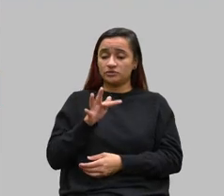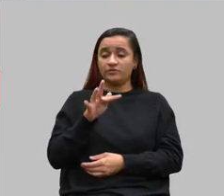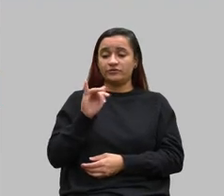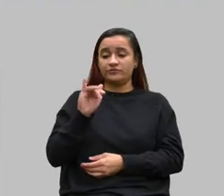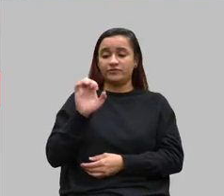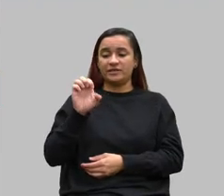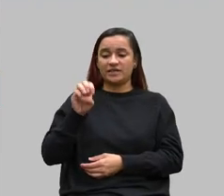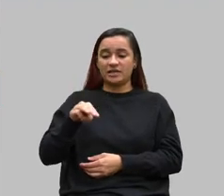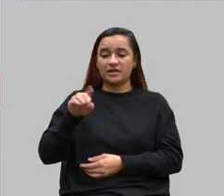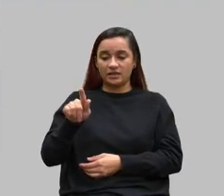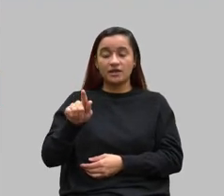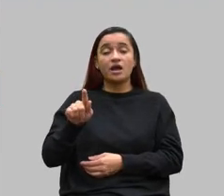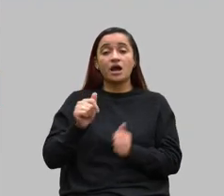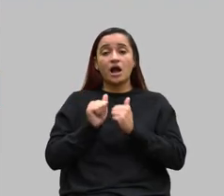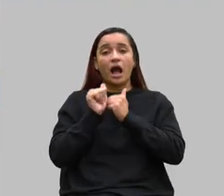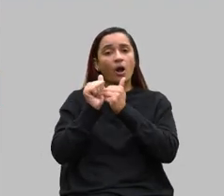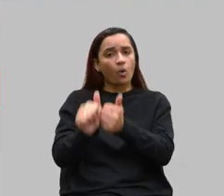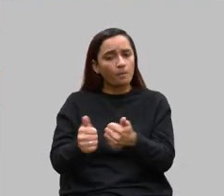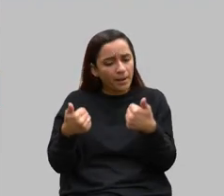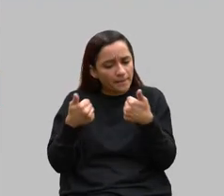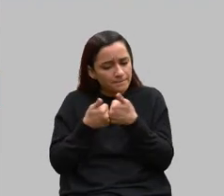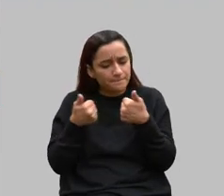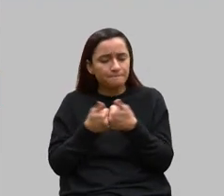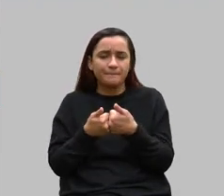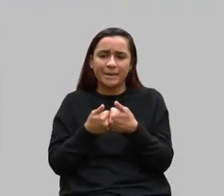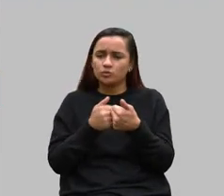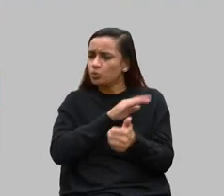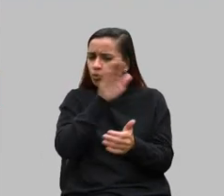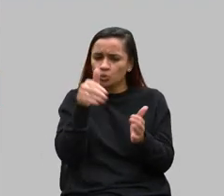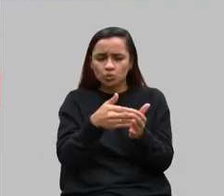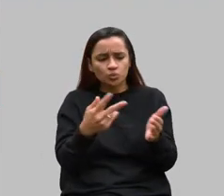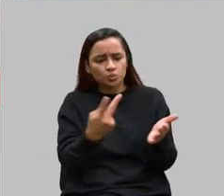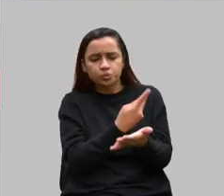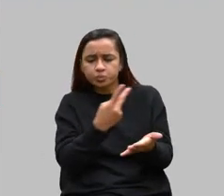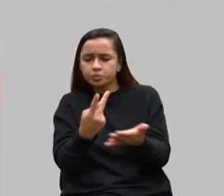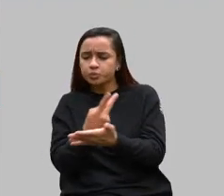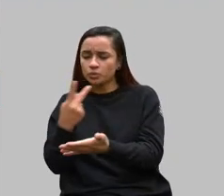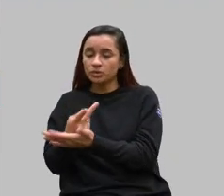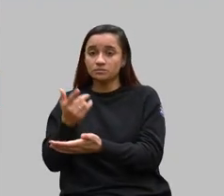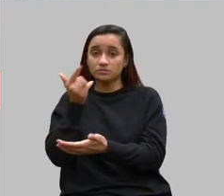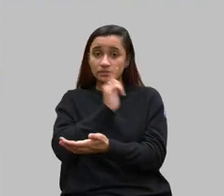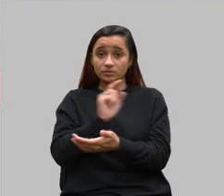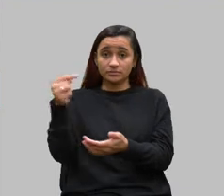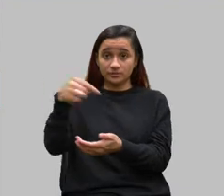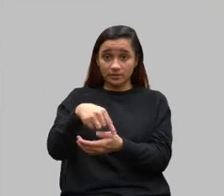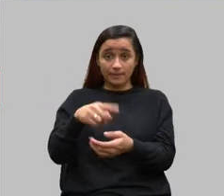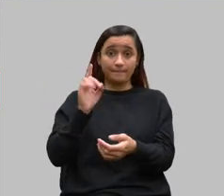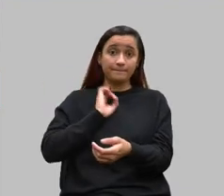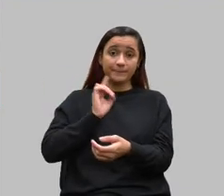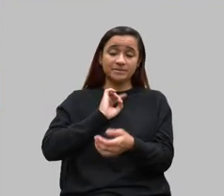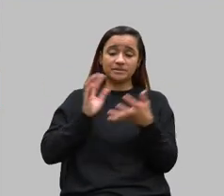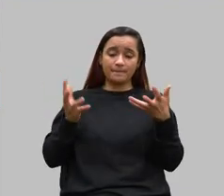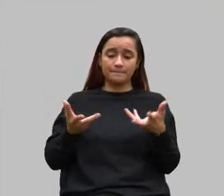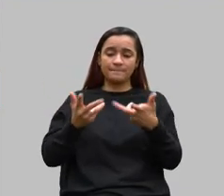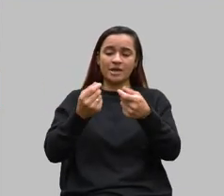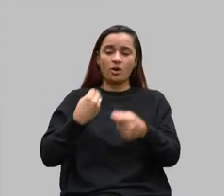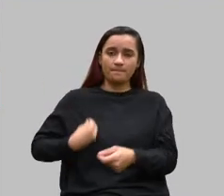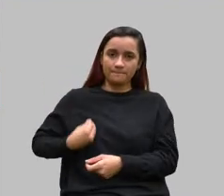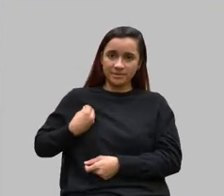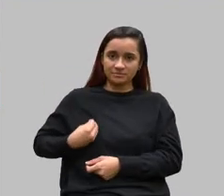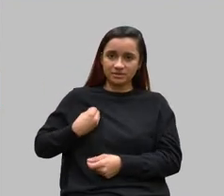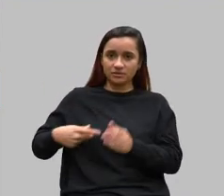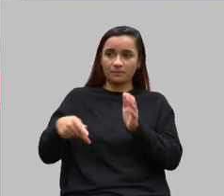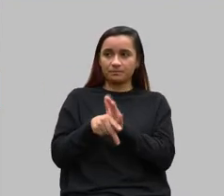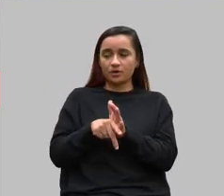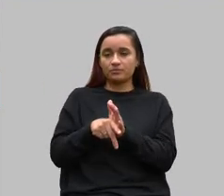todos esses movimentos não é no sentido de trazer para Minas uma dinâmica de melhor participação do modal Ferroviário